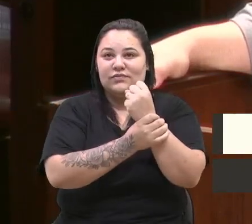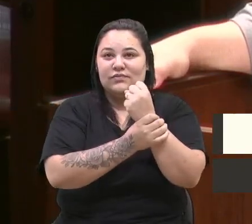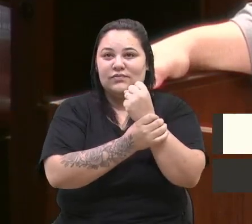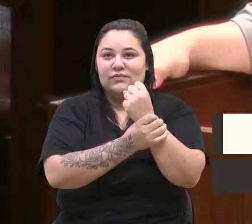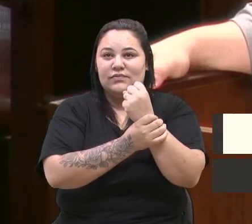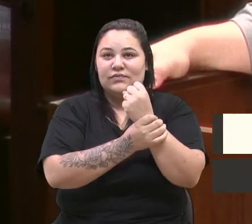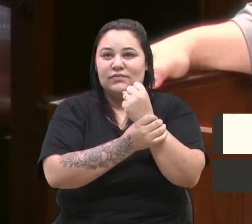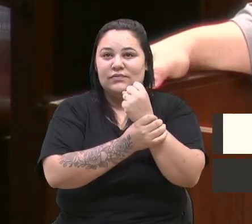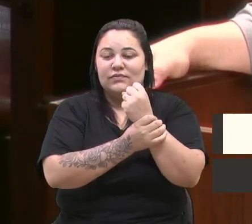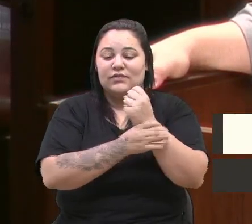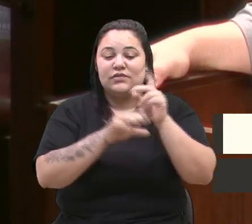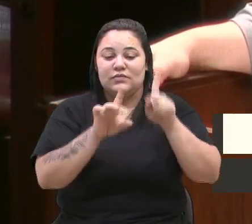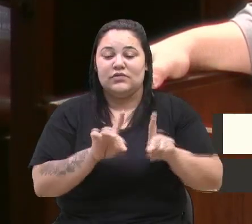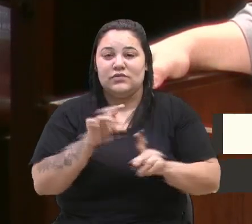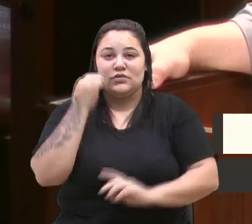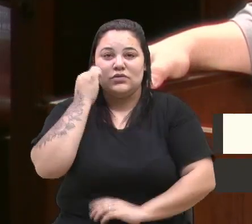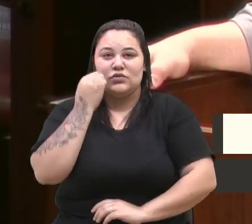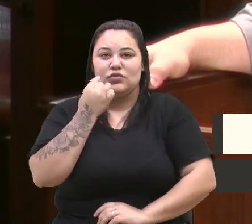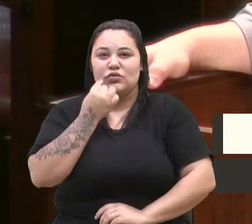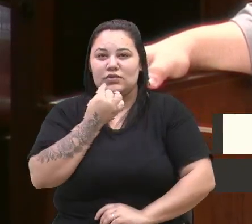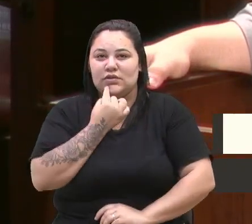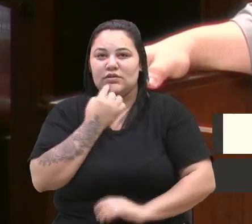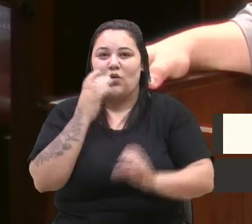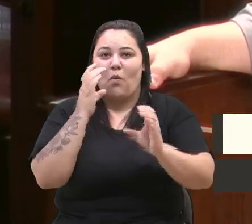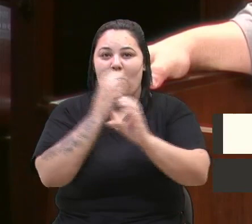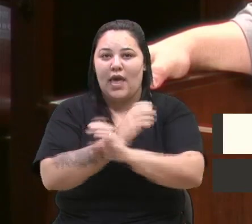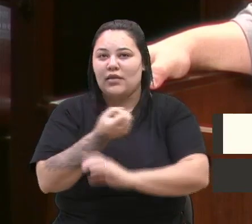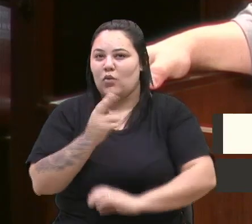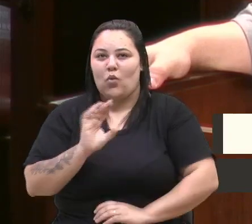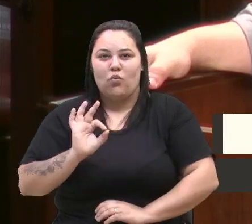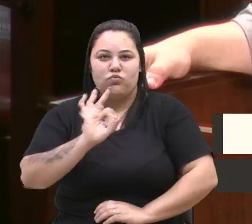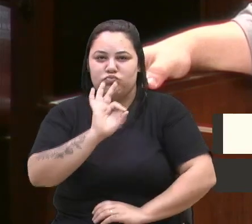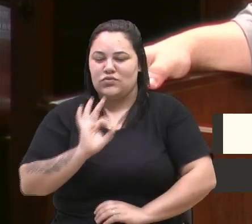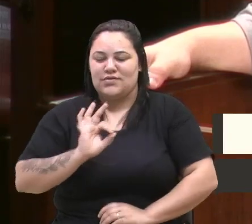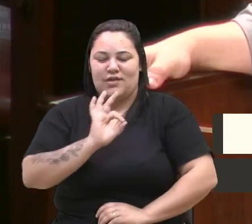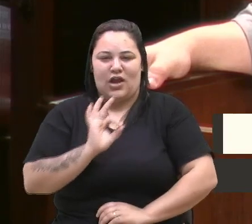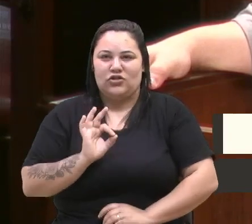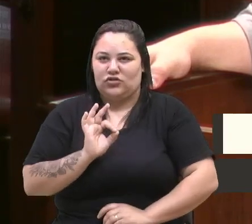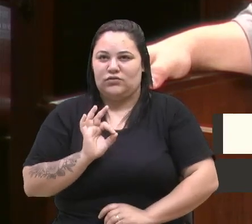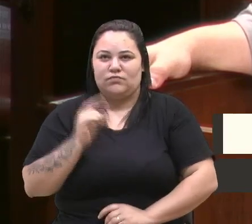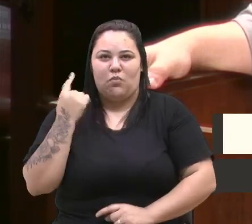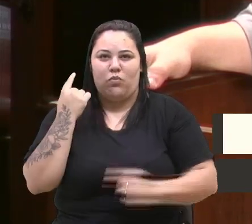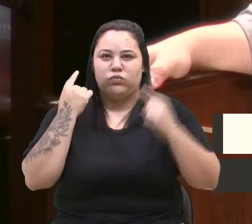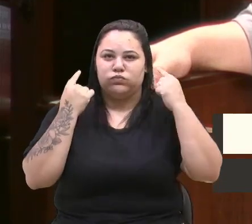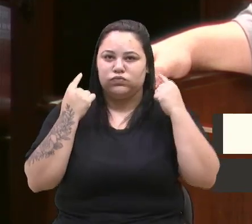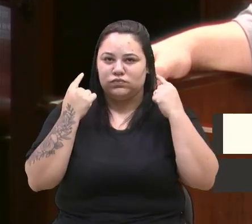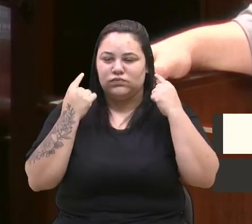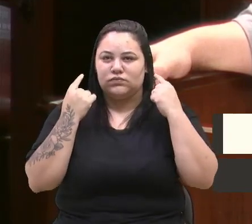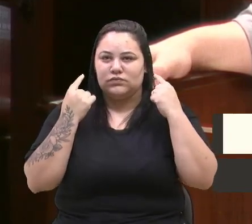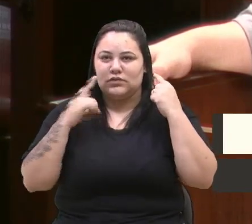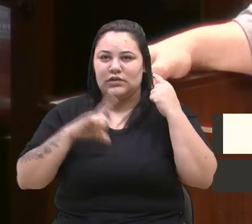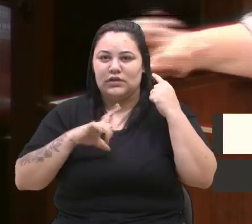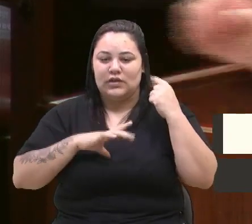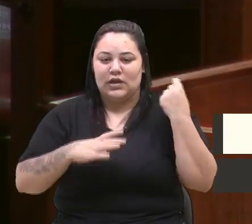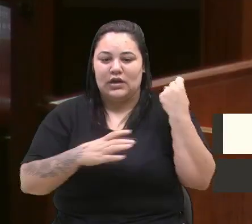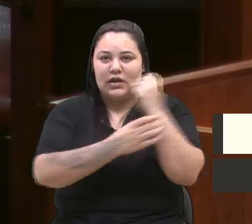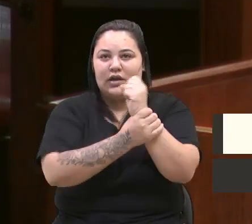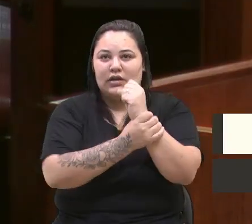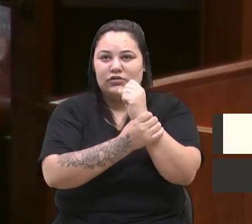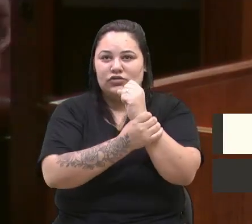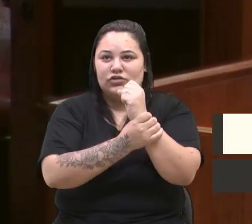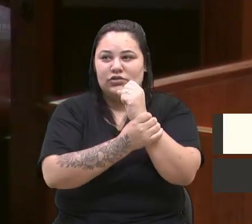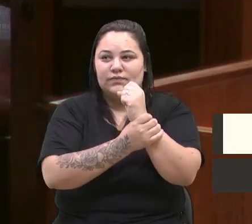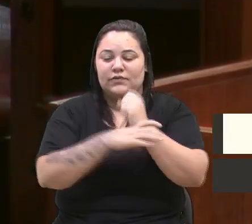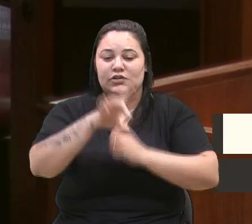de surdez unilateral, total ou parcial as mesmas garantias e direitos de portadores de surdez